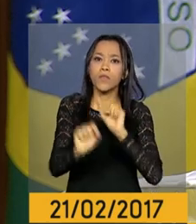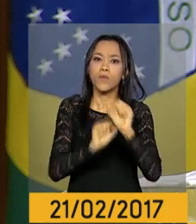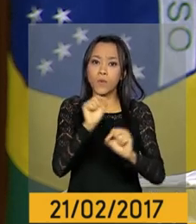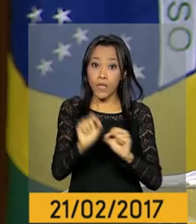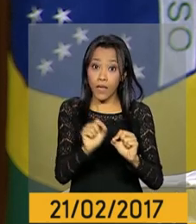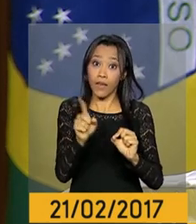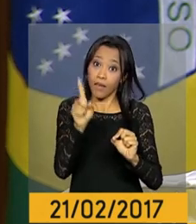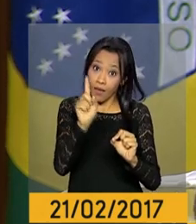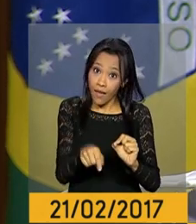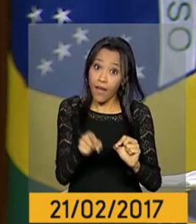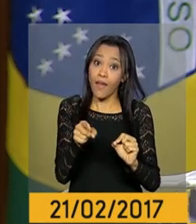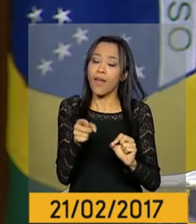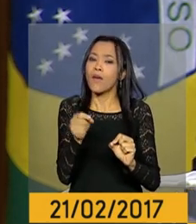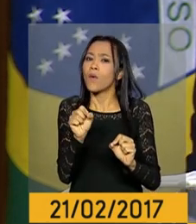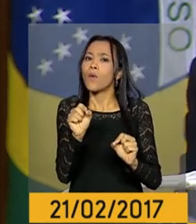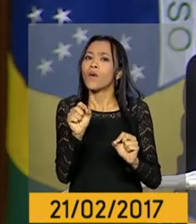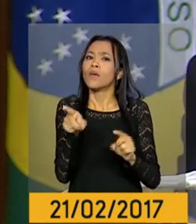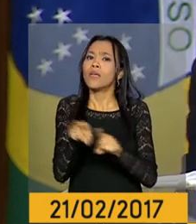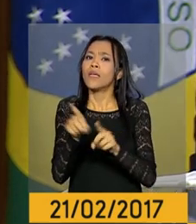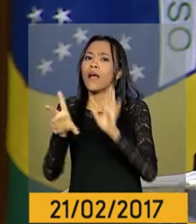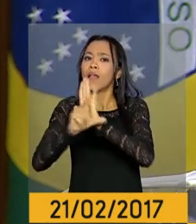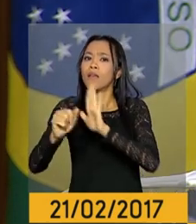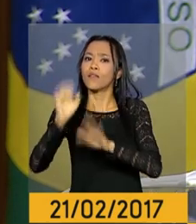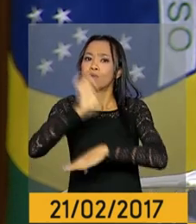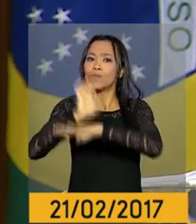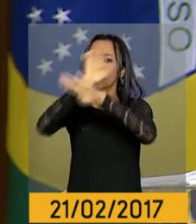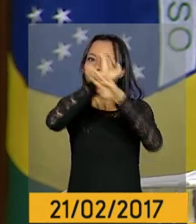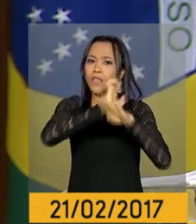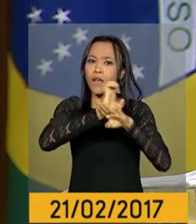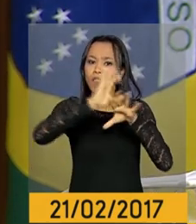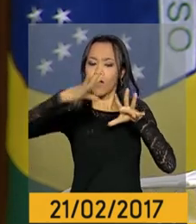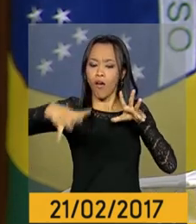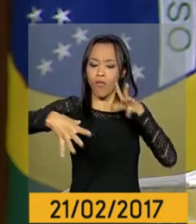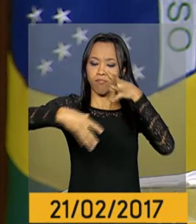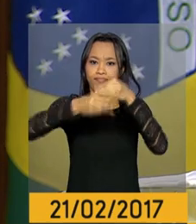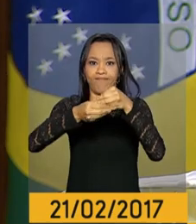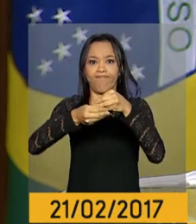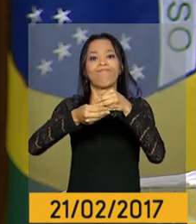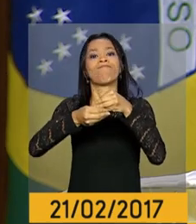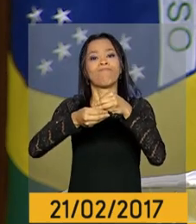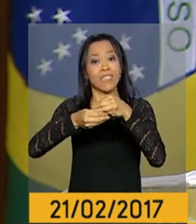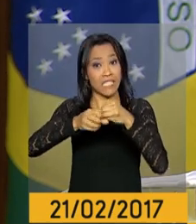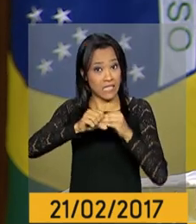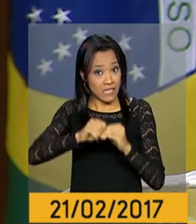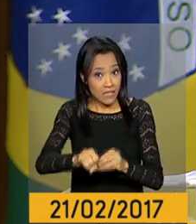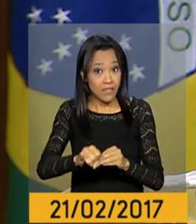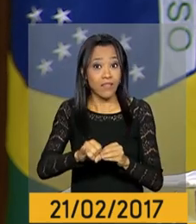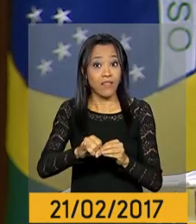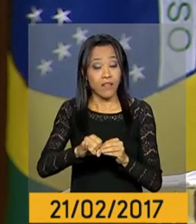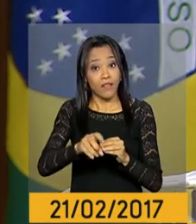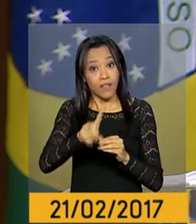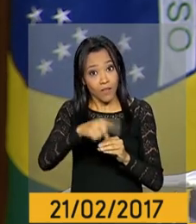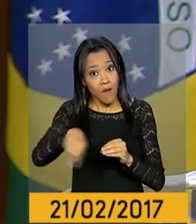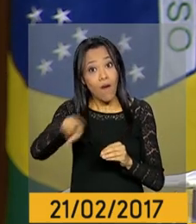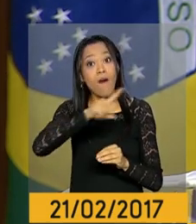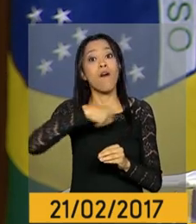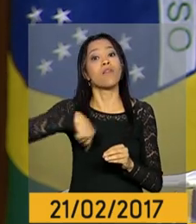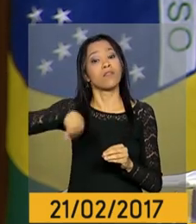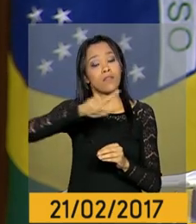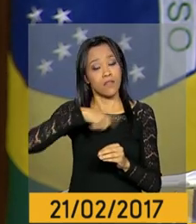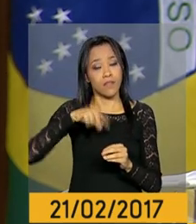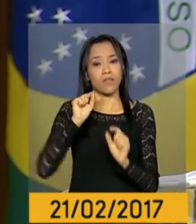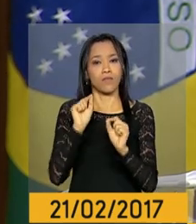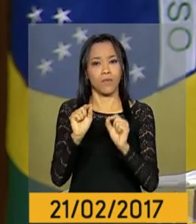contrapartidas e a lei estadual fazendo as contrapartidas sob pena de nós incidirmos na